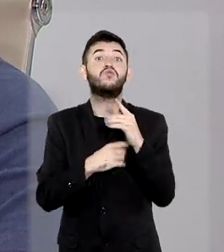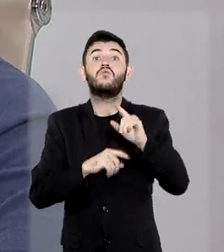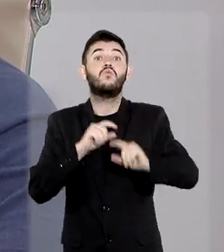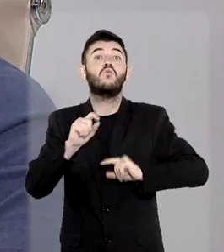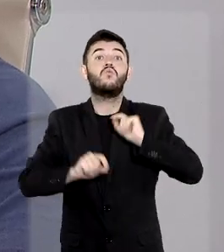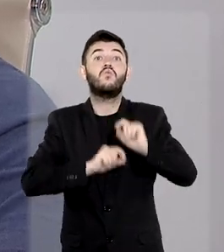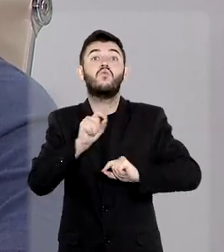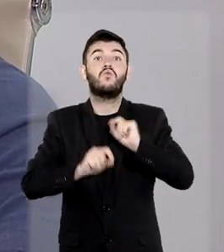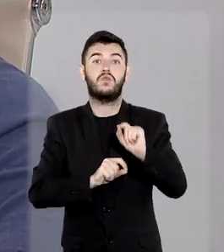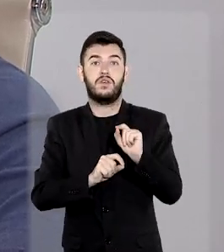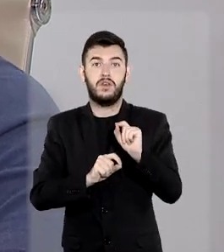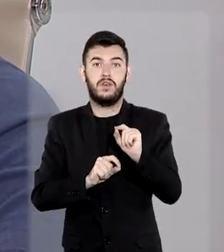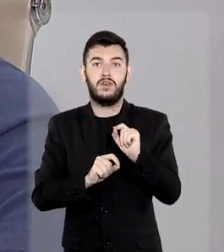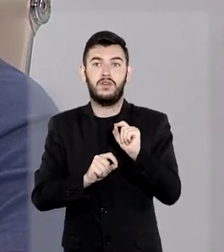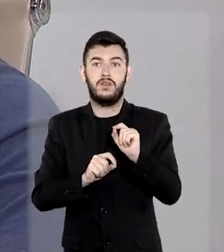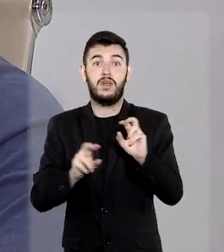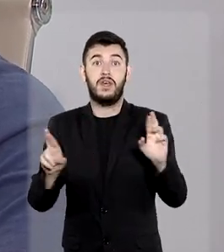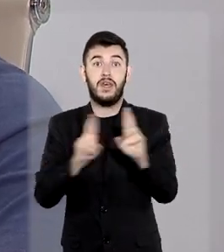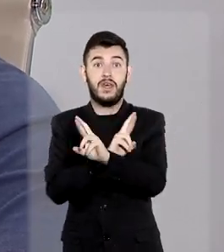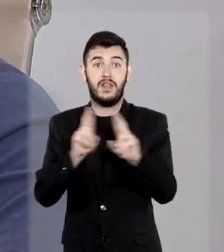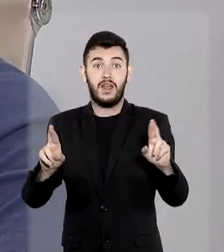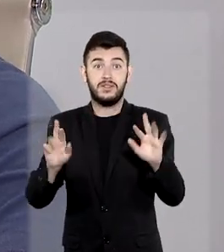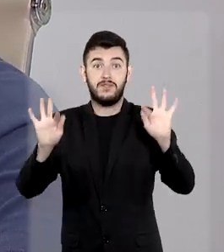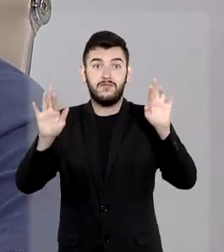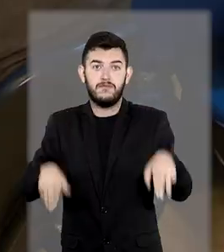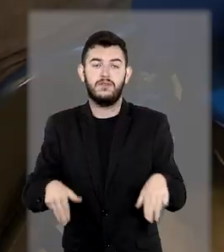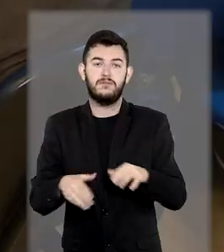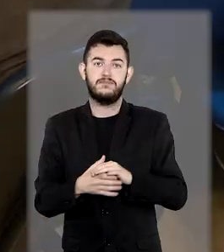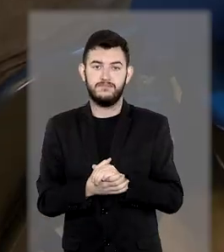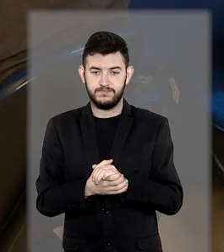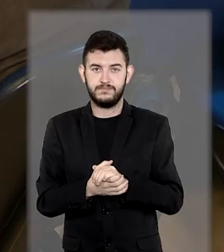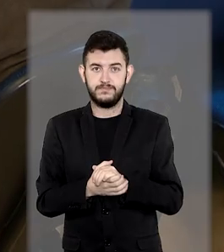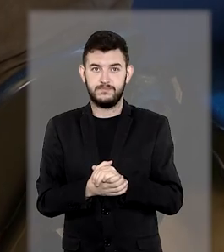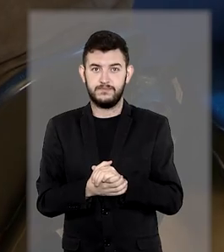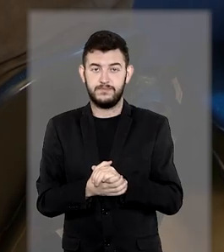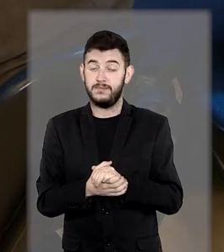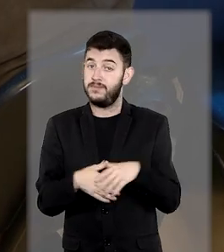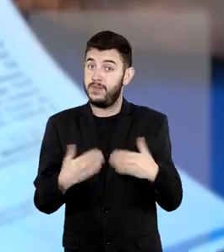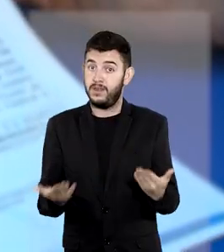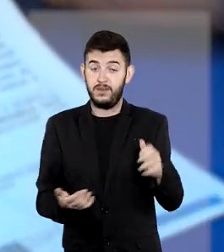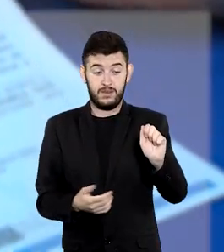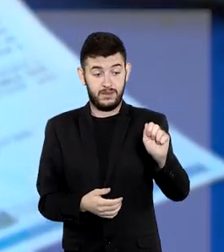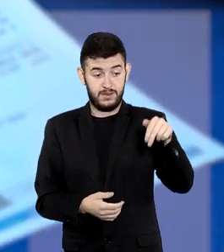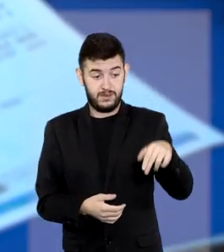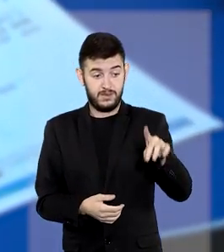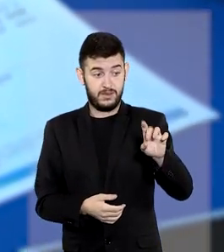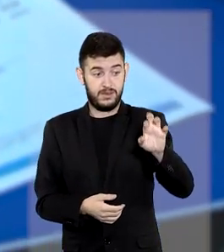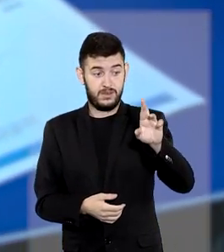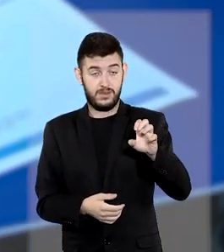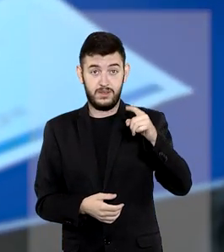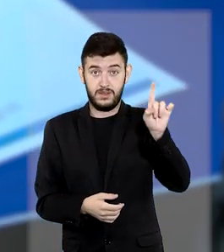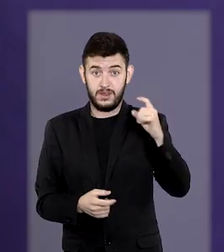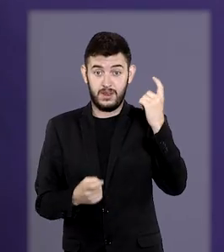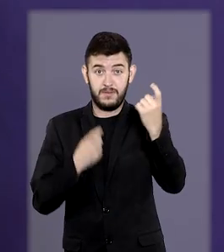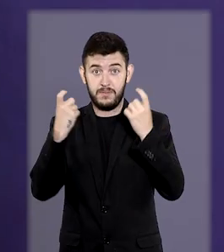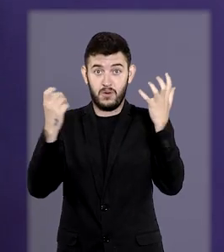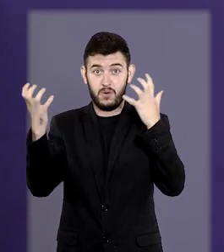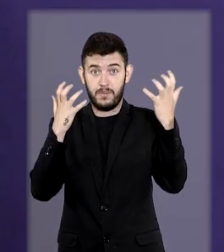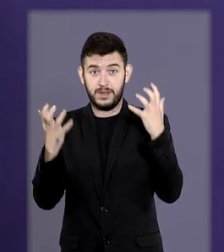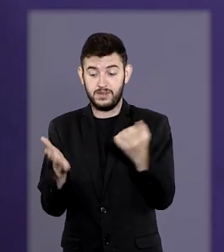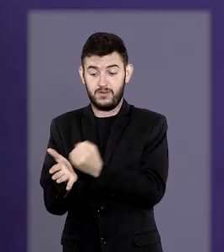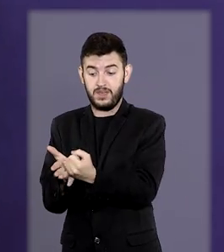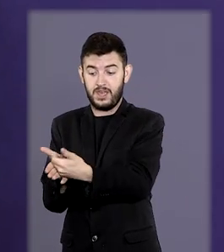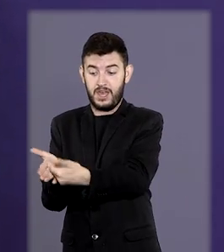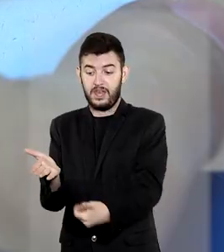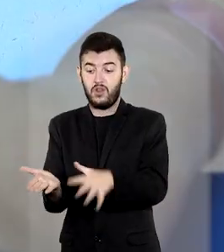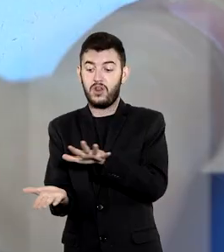no processo de finalizar o relacionamento. E essa preocupação do André de registrar tudo em cartório é